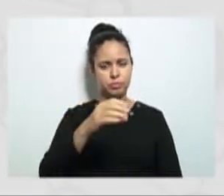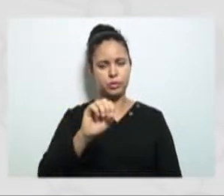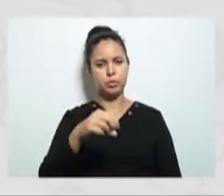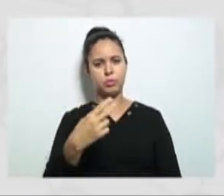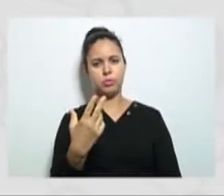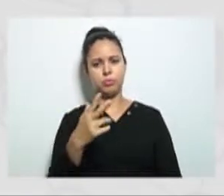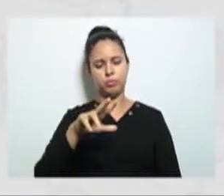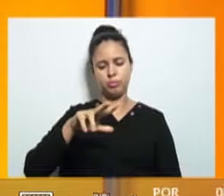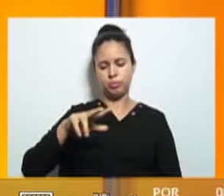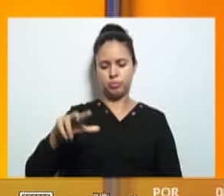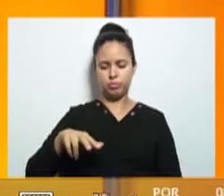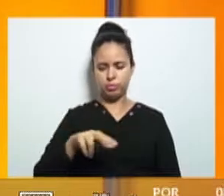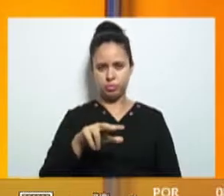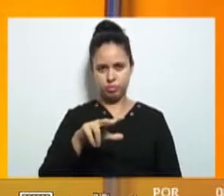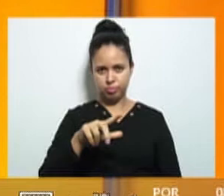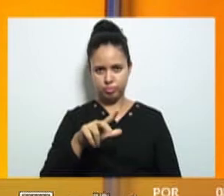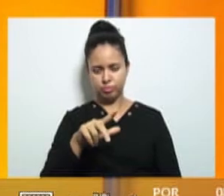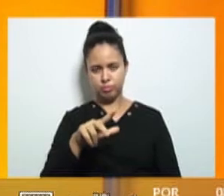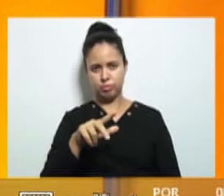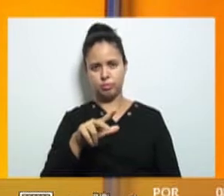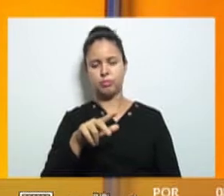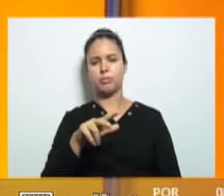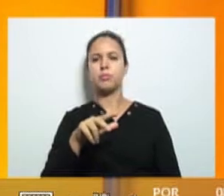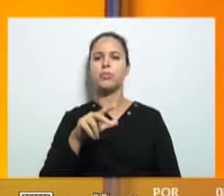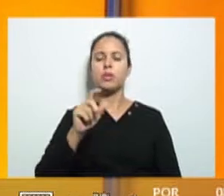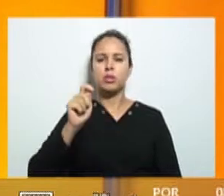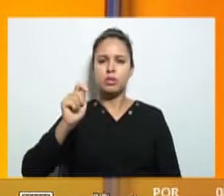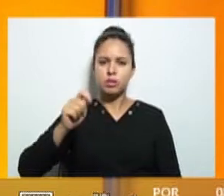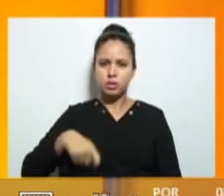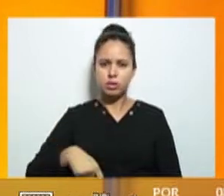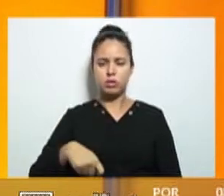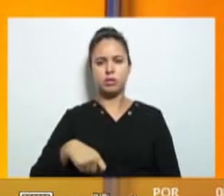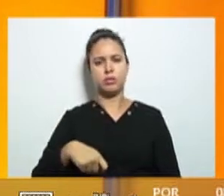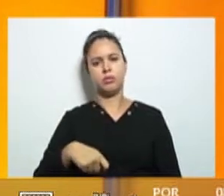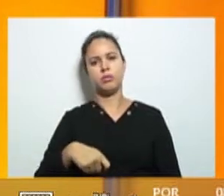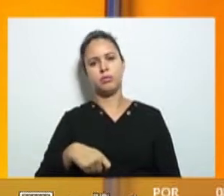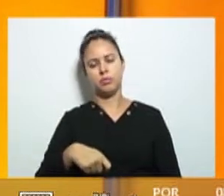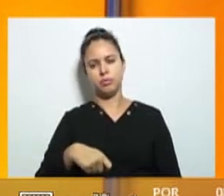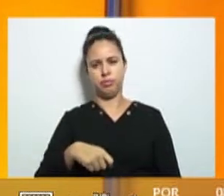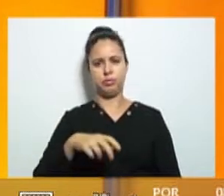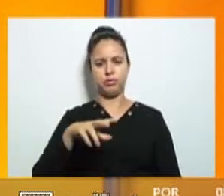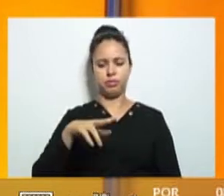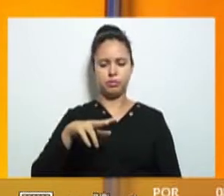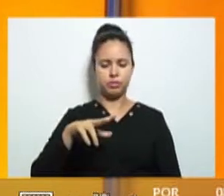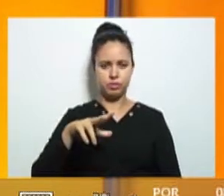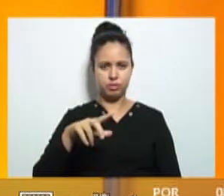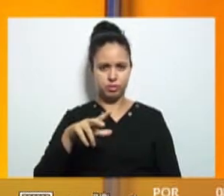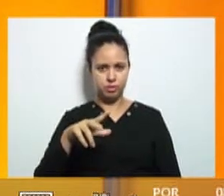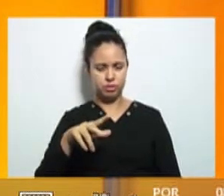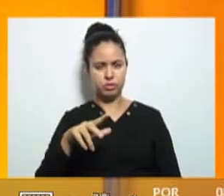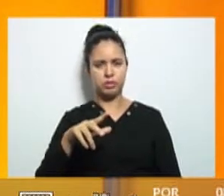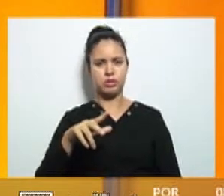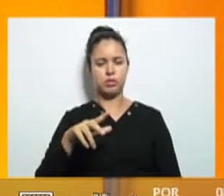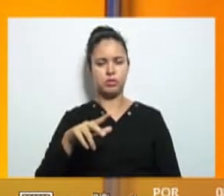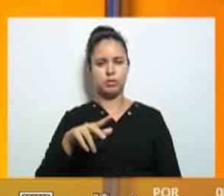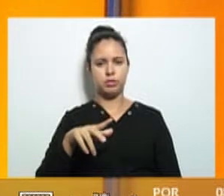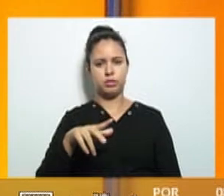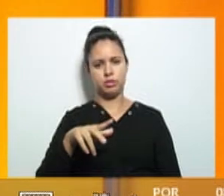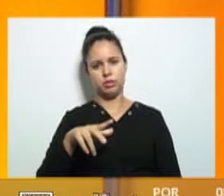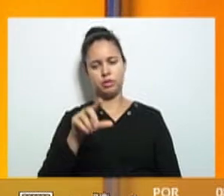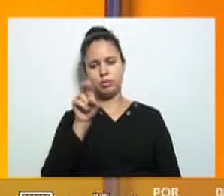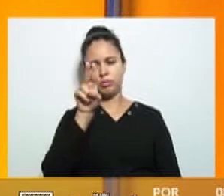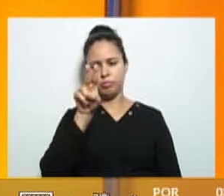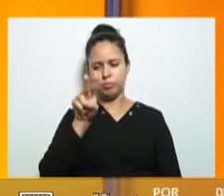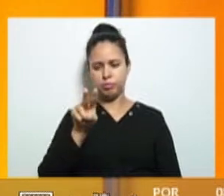do seu mouse, tá, gente? O mouse tem dois botões, o direito e o esquerdo, ó, qualquer área aqui da nossa tela,